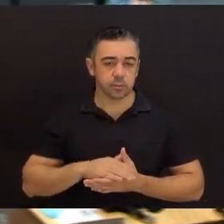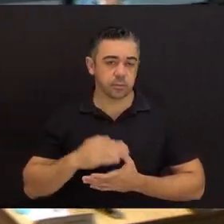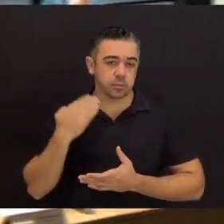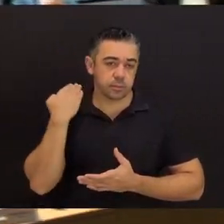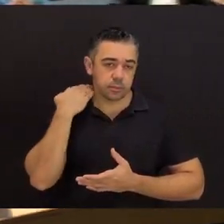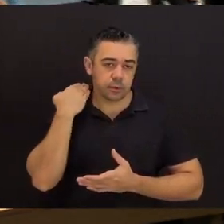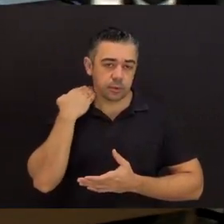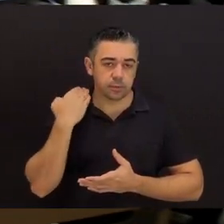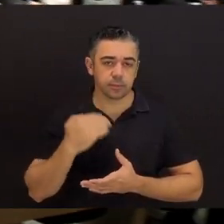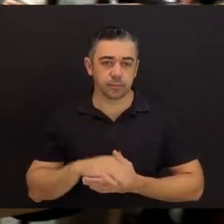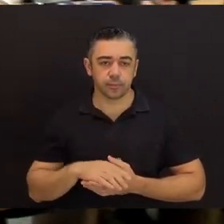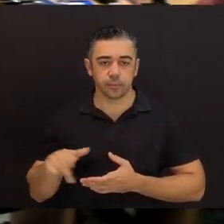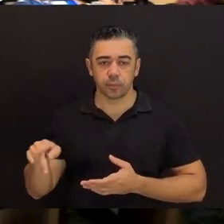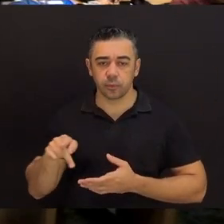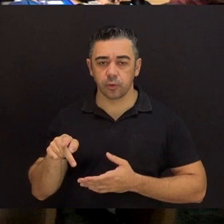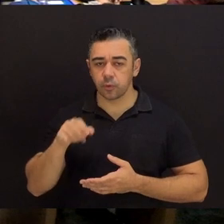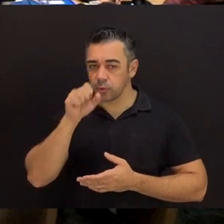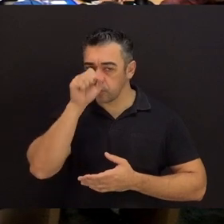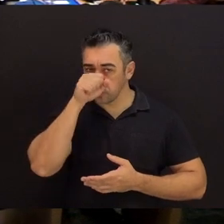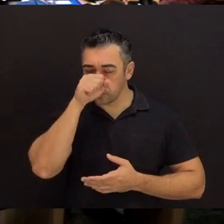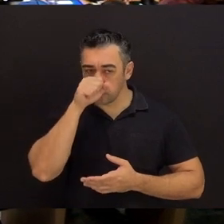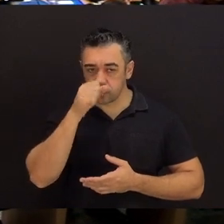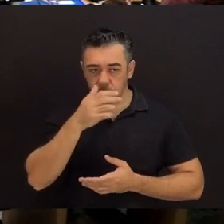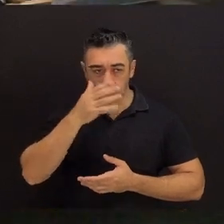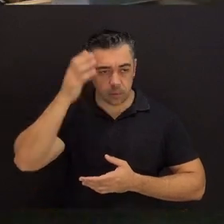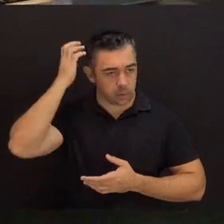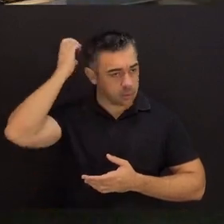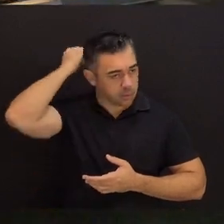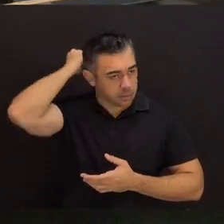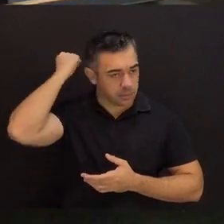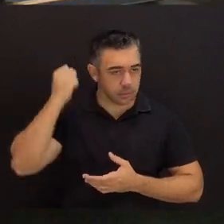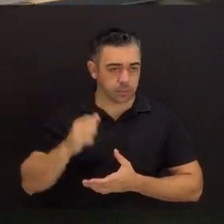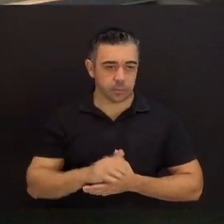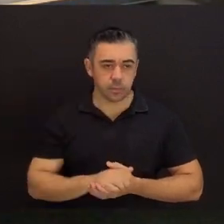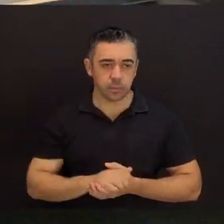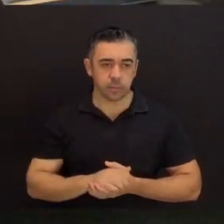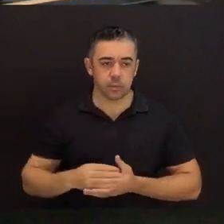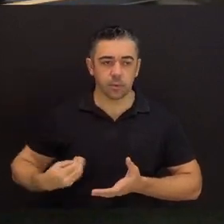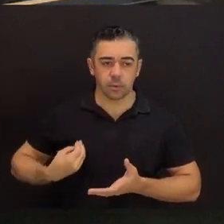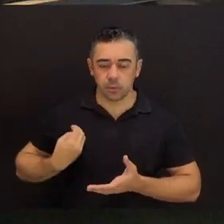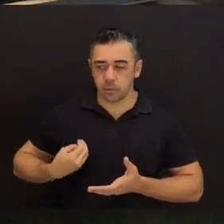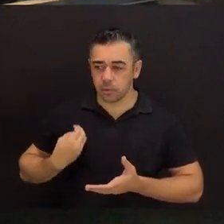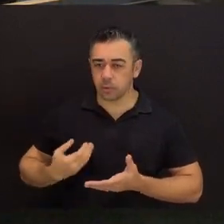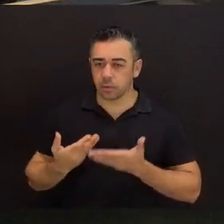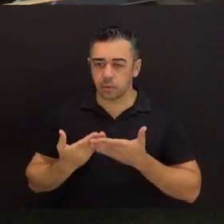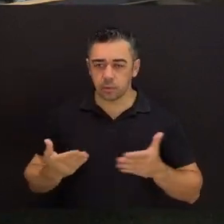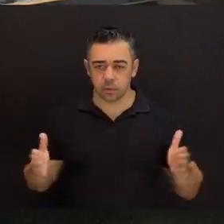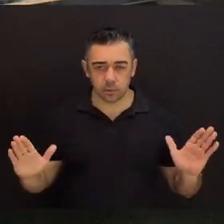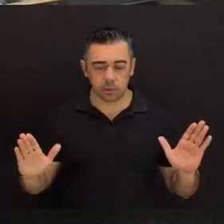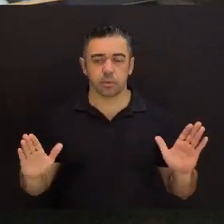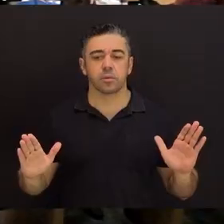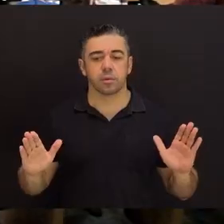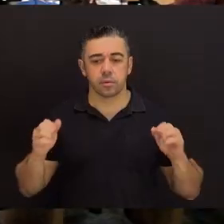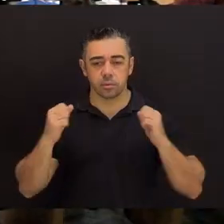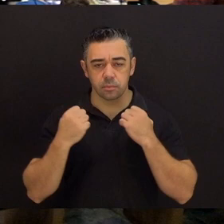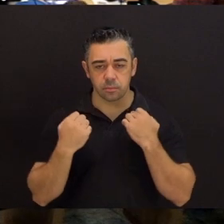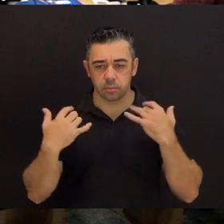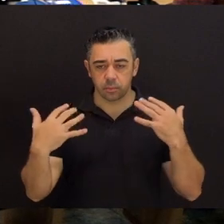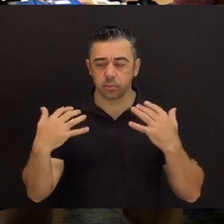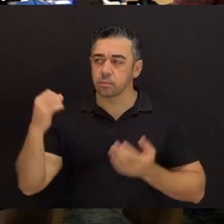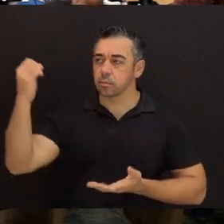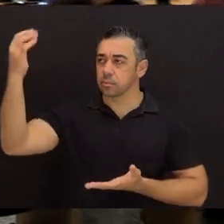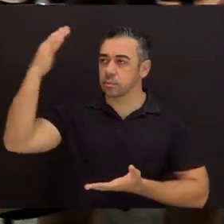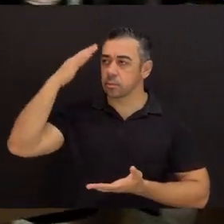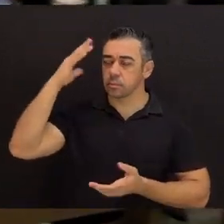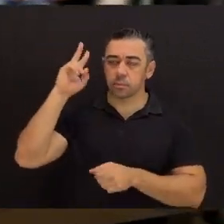presente Professor Wellington e o Wilson legal declara aberta presente sessão sobre a